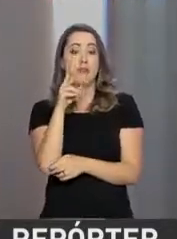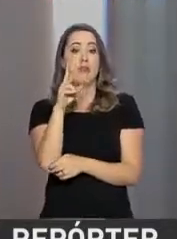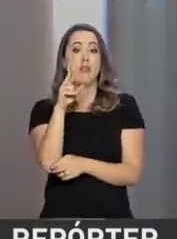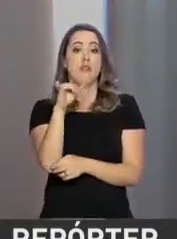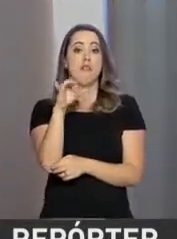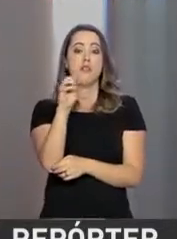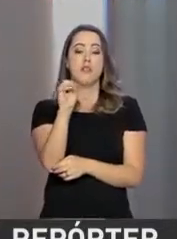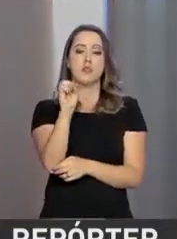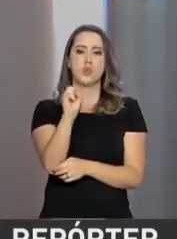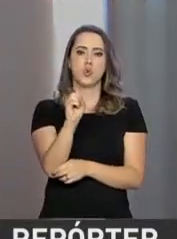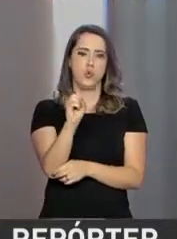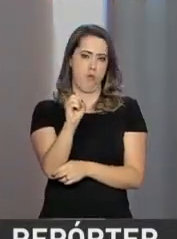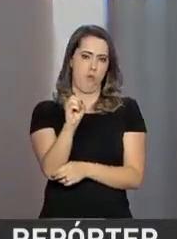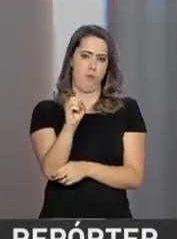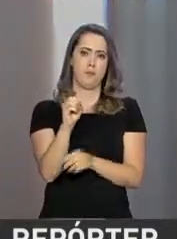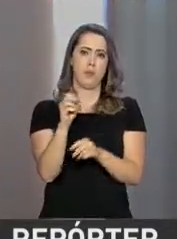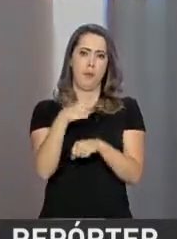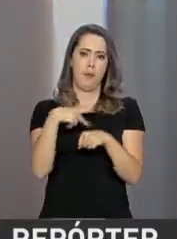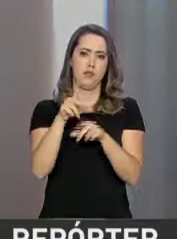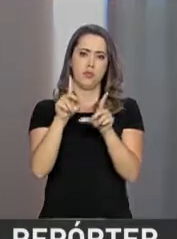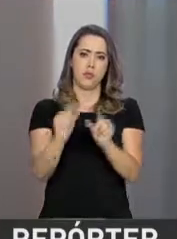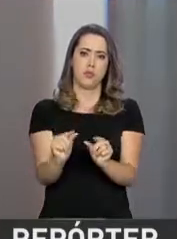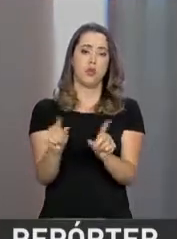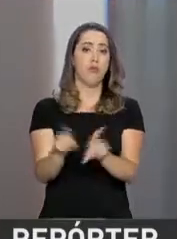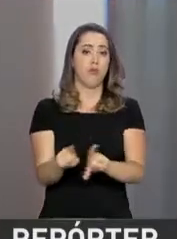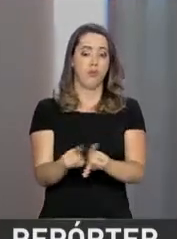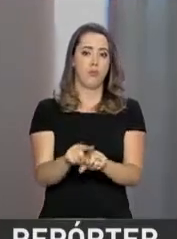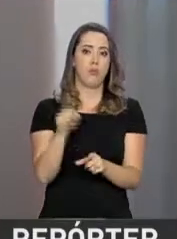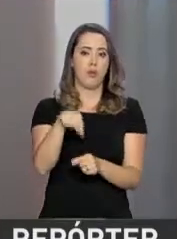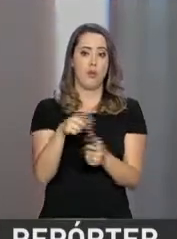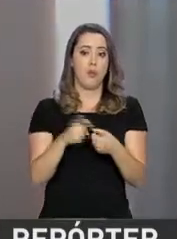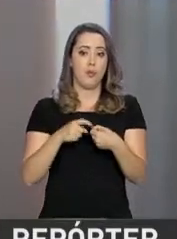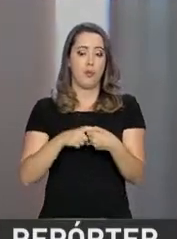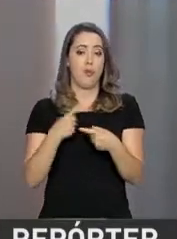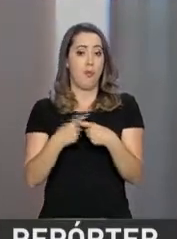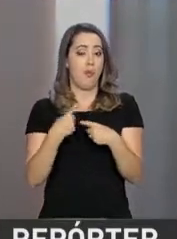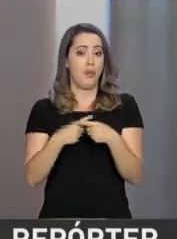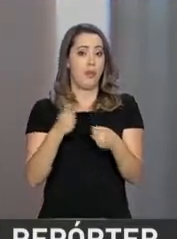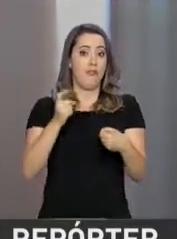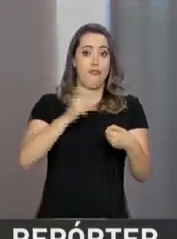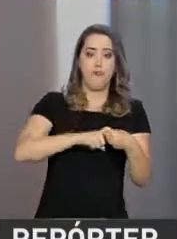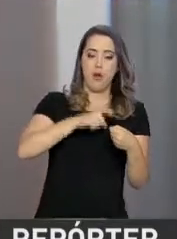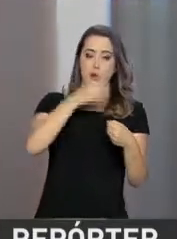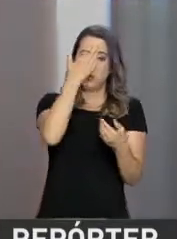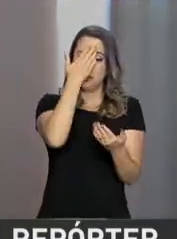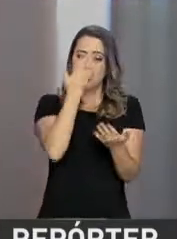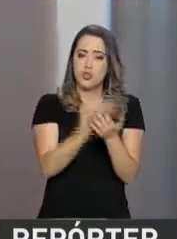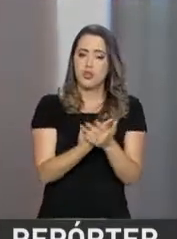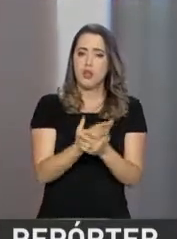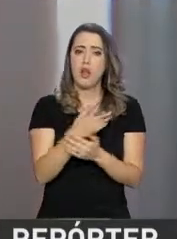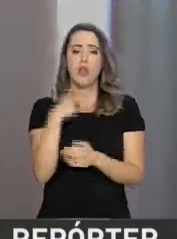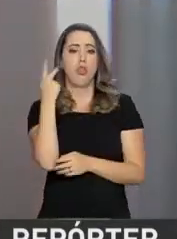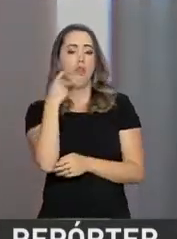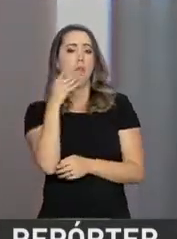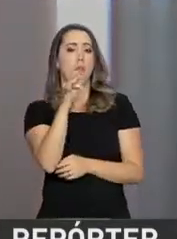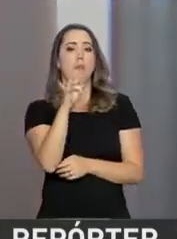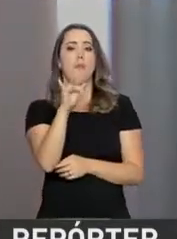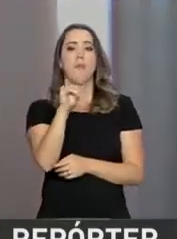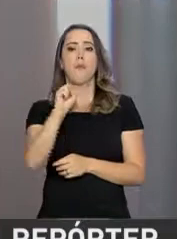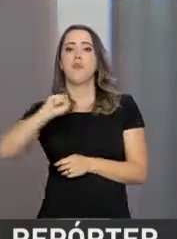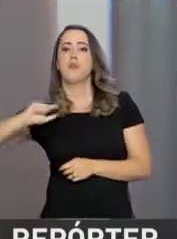me no hindu é por conta da do resgate da credibilidade da política fiscal do governo brasileiro que está em última instância